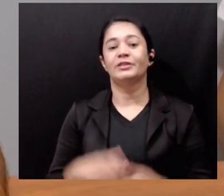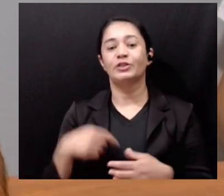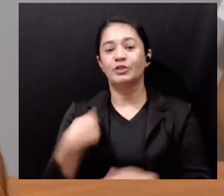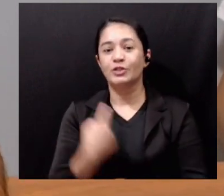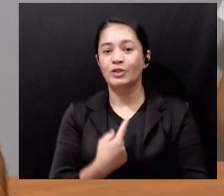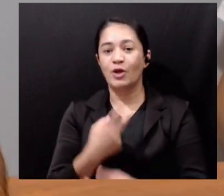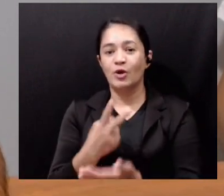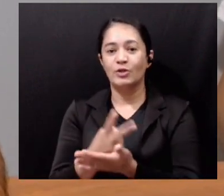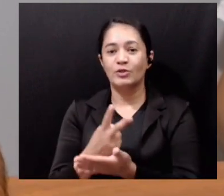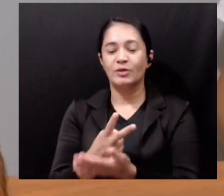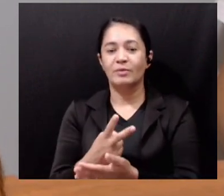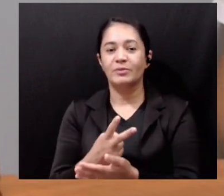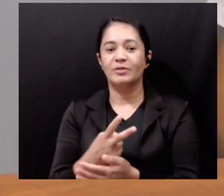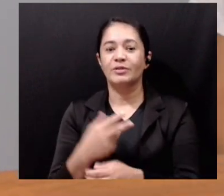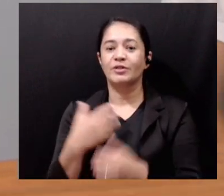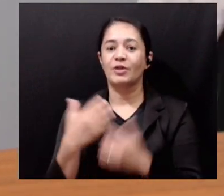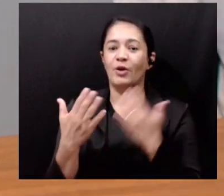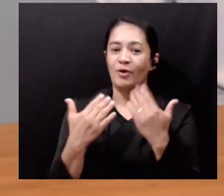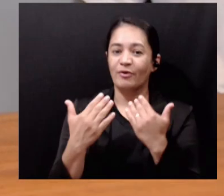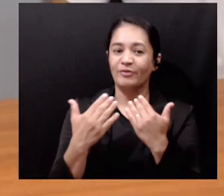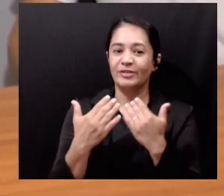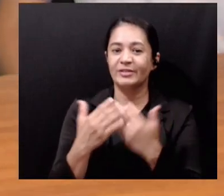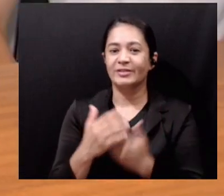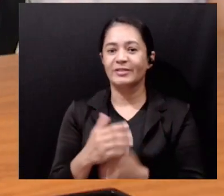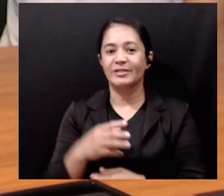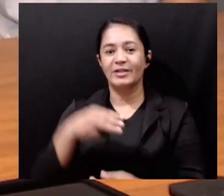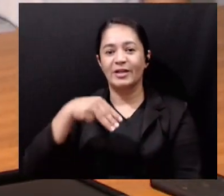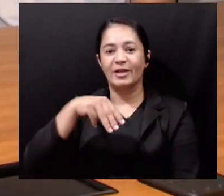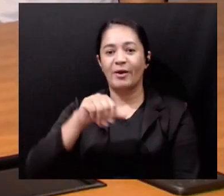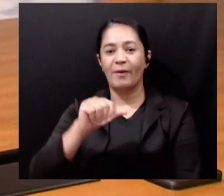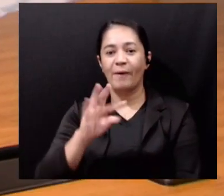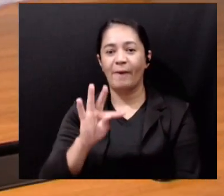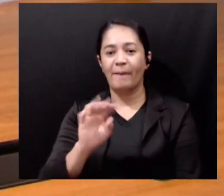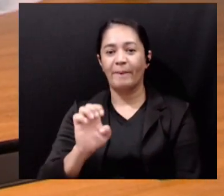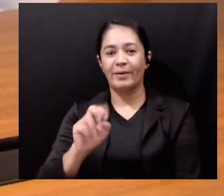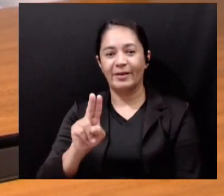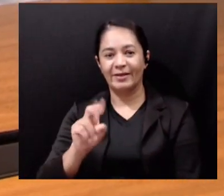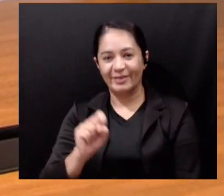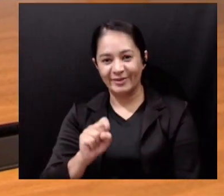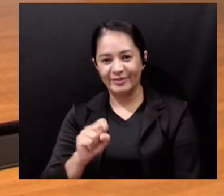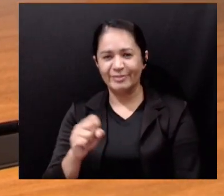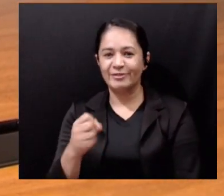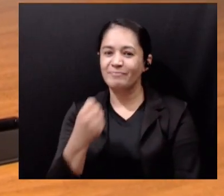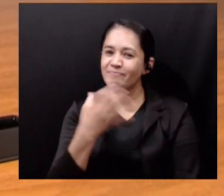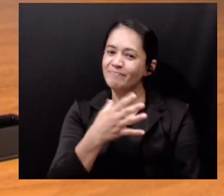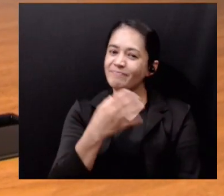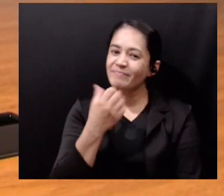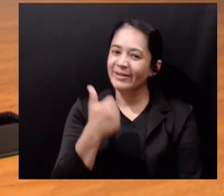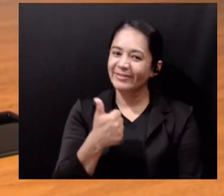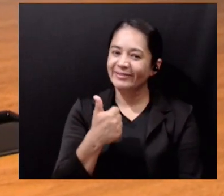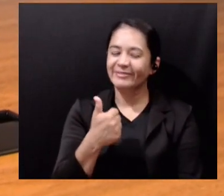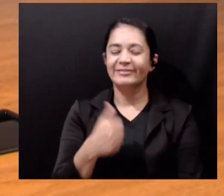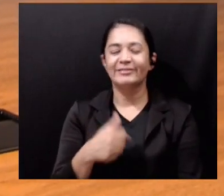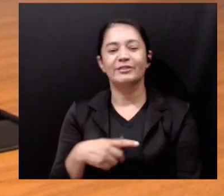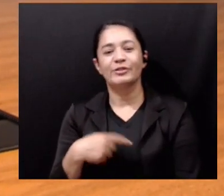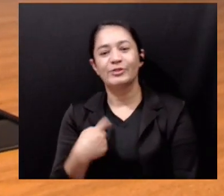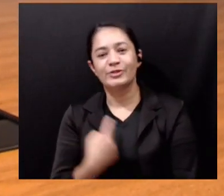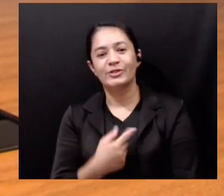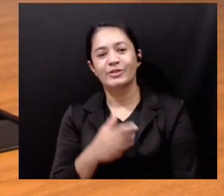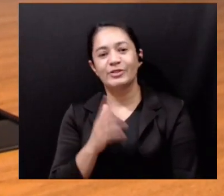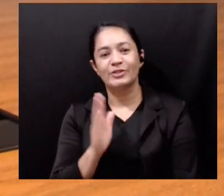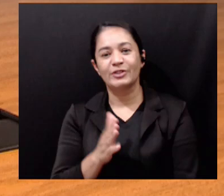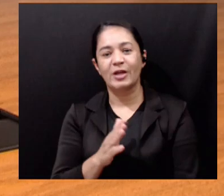aqui. Tô com o Matheus. Tudo bem? Beleza, Matheus? Bom, como a gente já abordou, não é? Vocês são